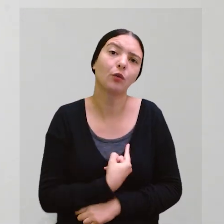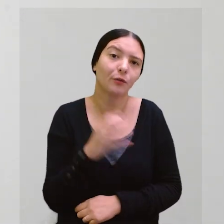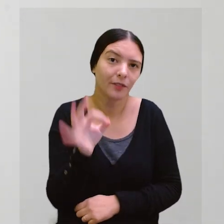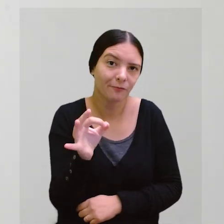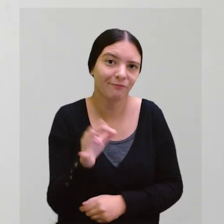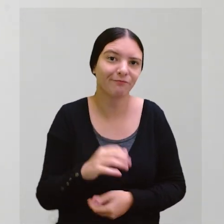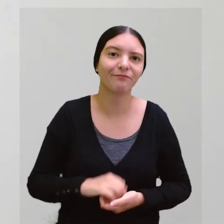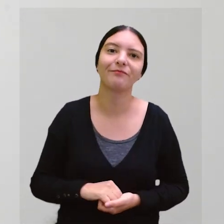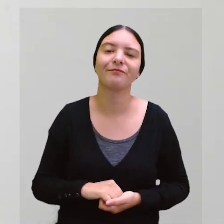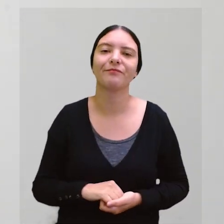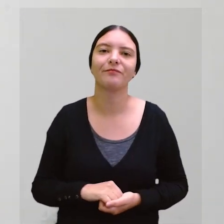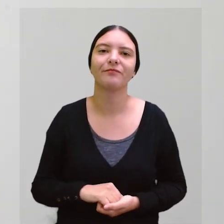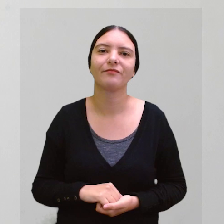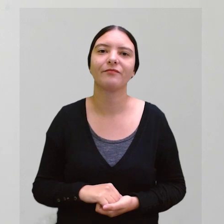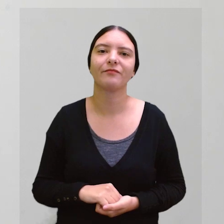verdade?